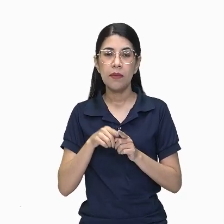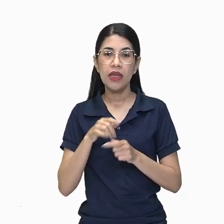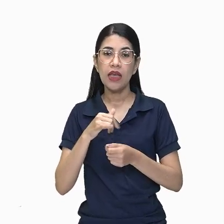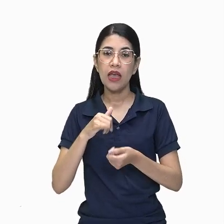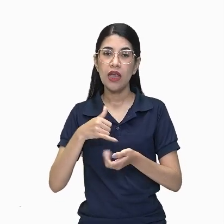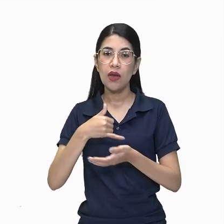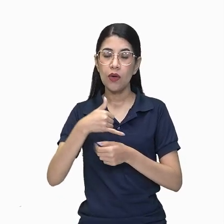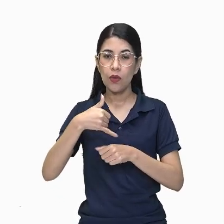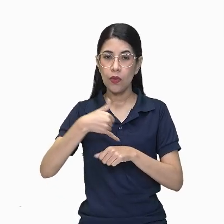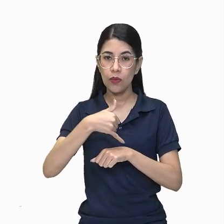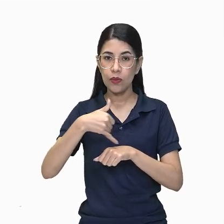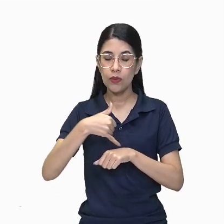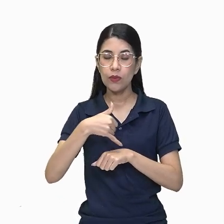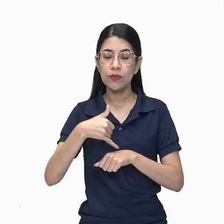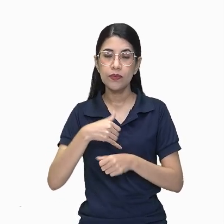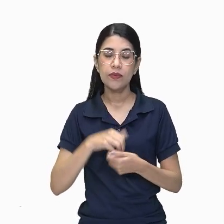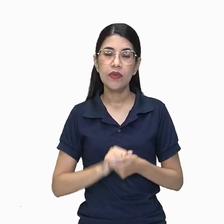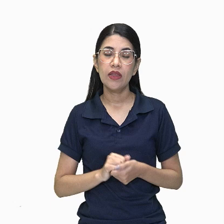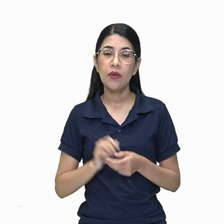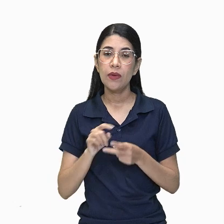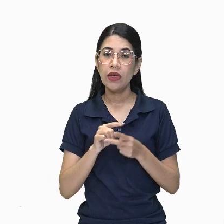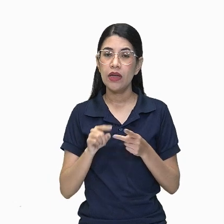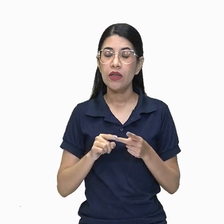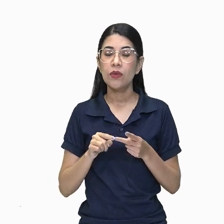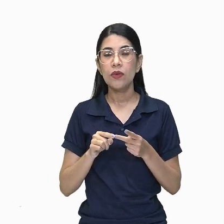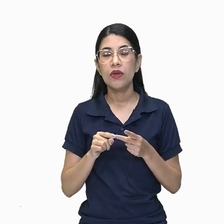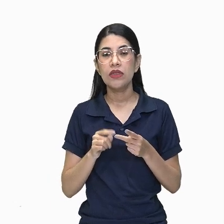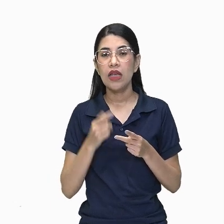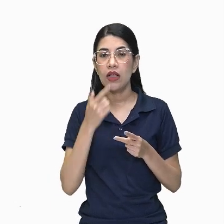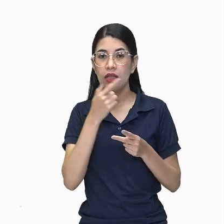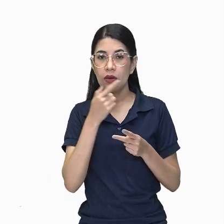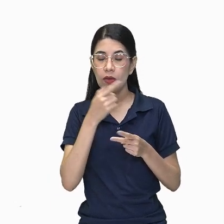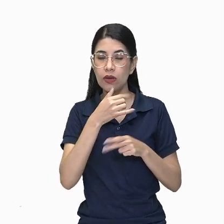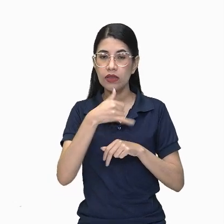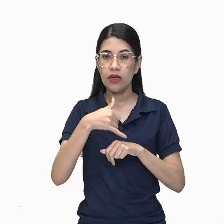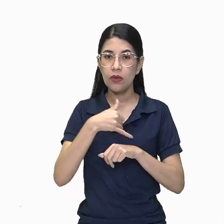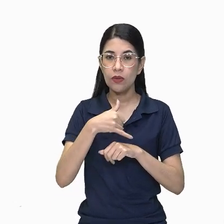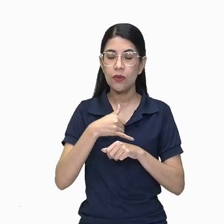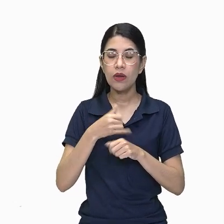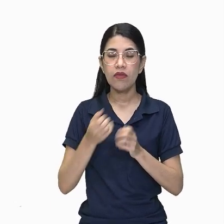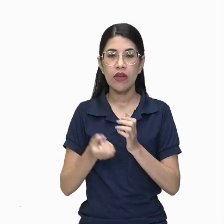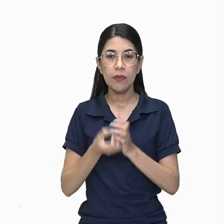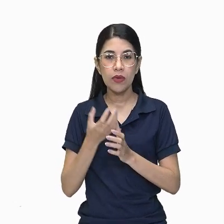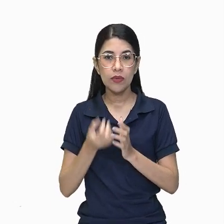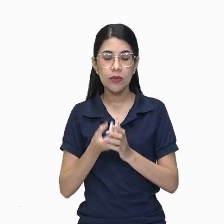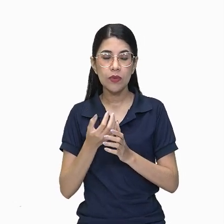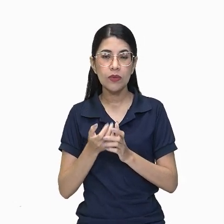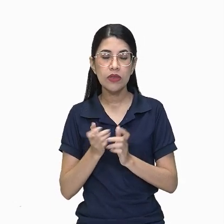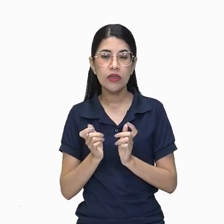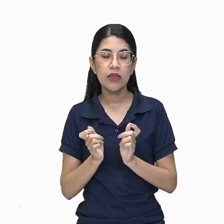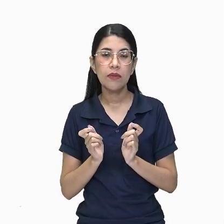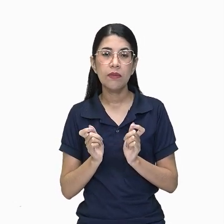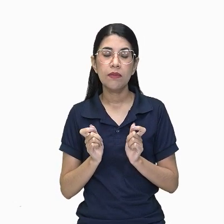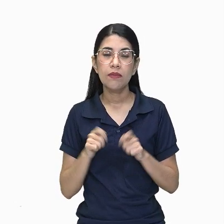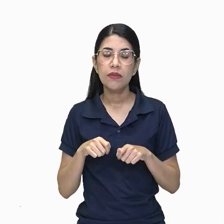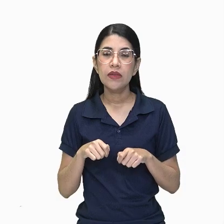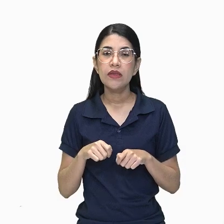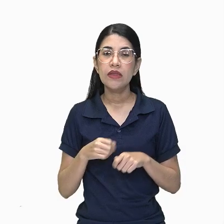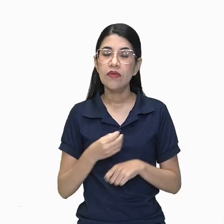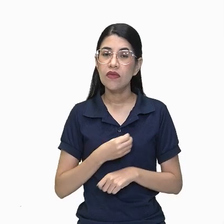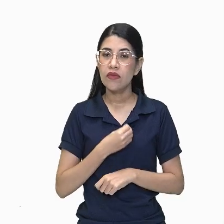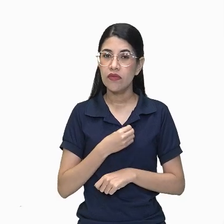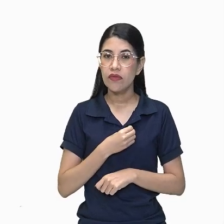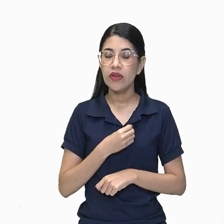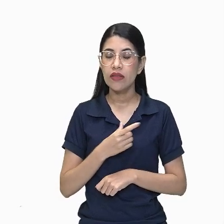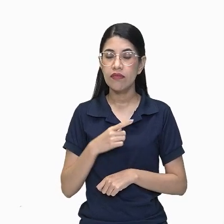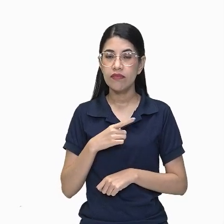Então, a glicose e a gordura elas vão servir ali de combustível para que a gente consiga sobreviver,